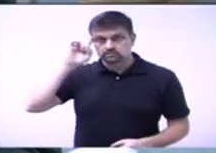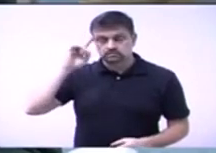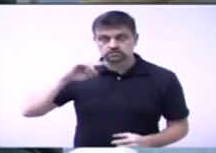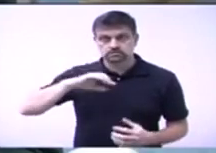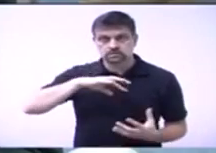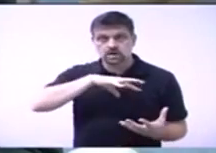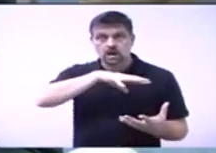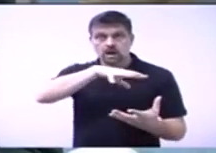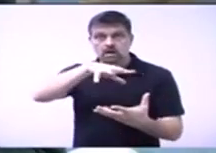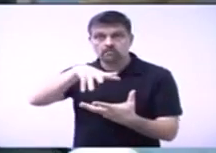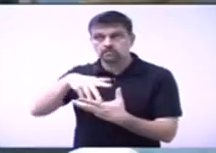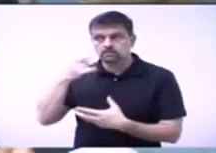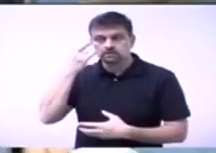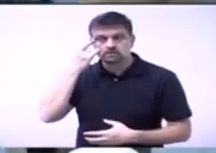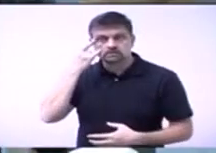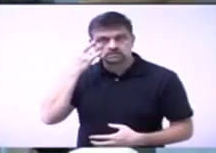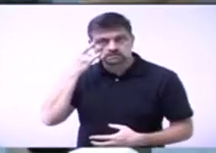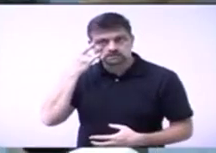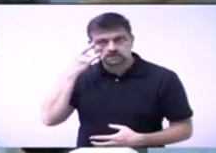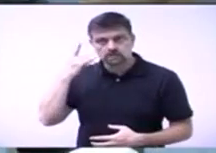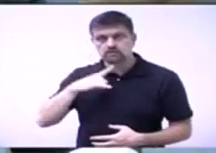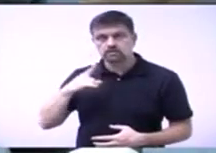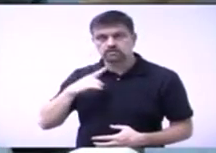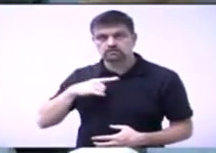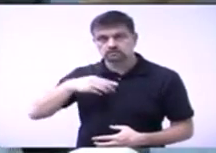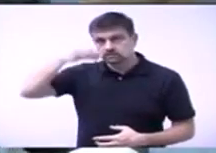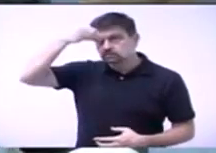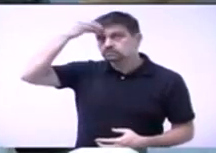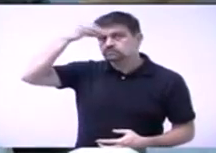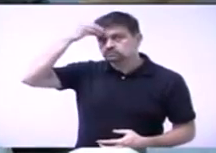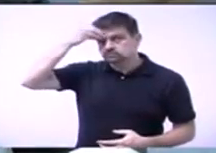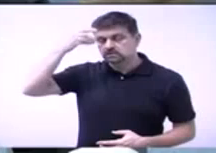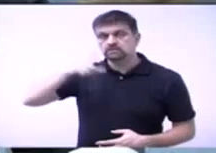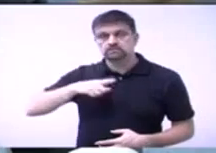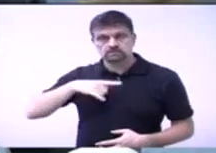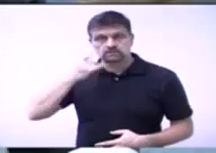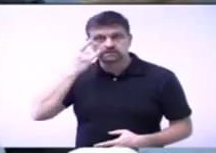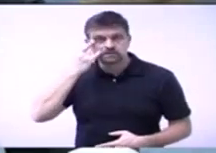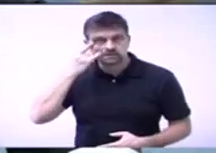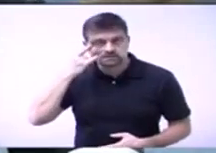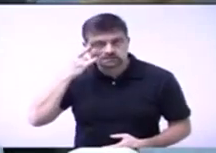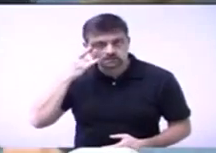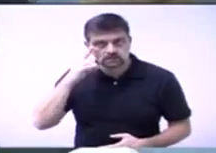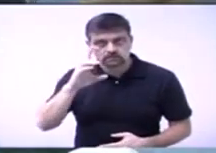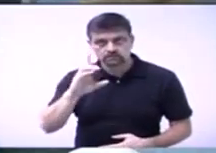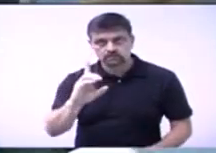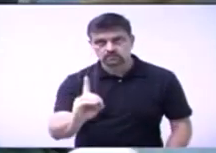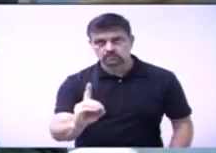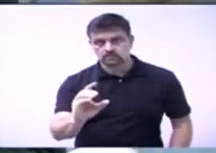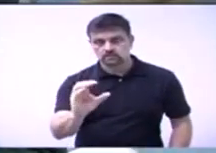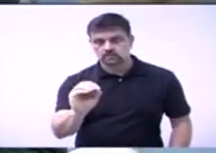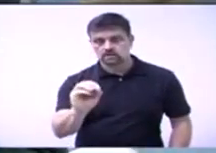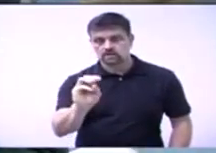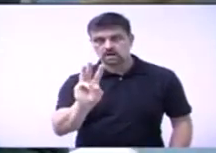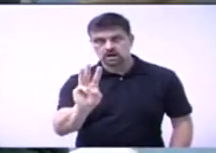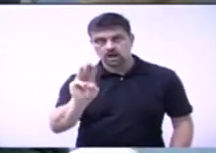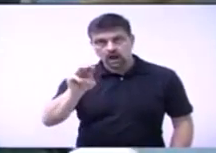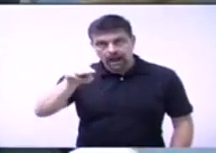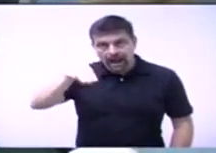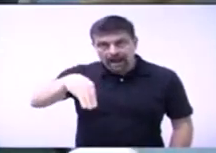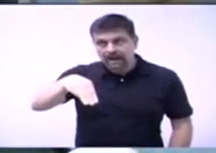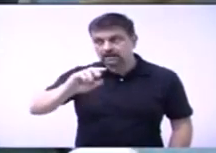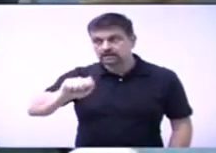Down. Tenho o prazer de ter um sobrinho que tem síndrome de Down e realmente é uma criança especial